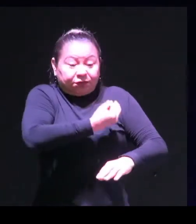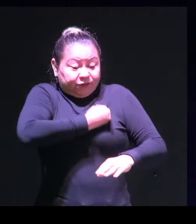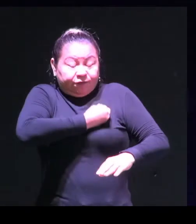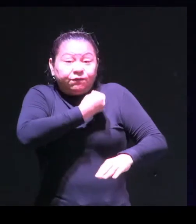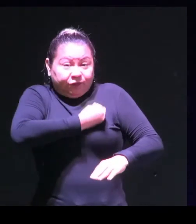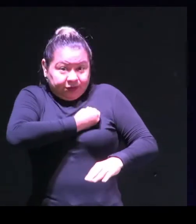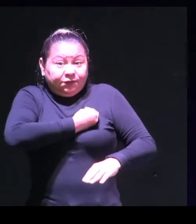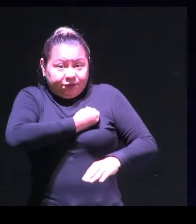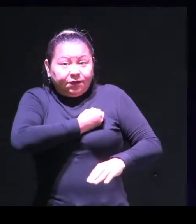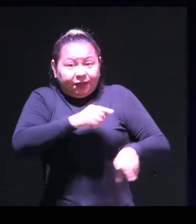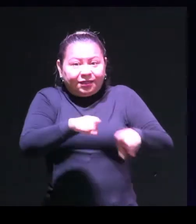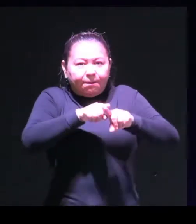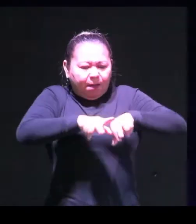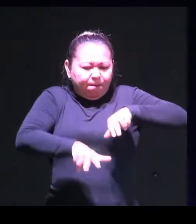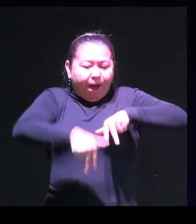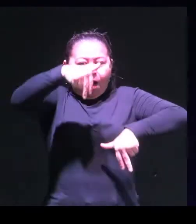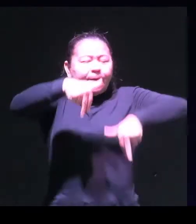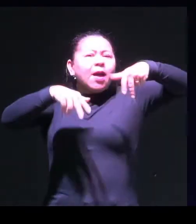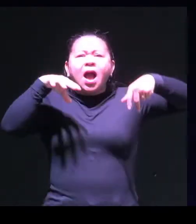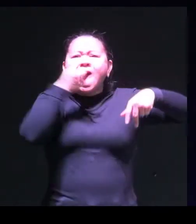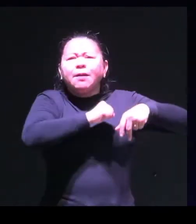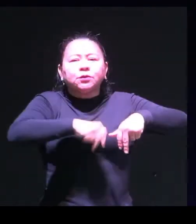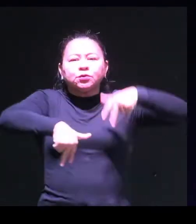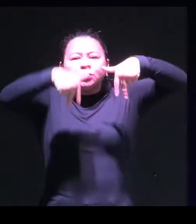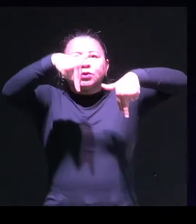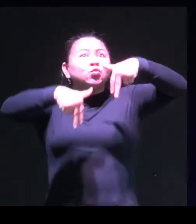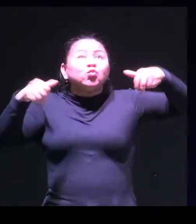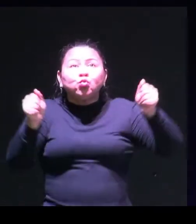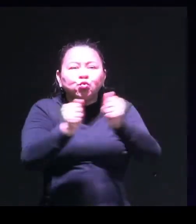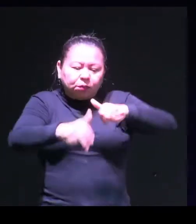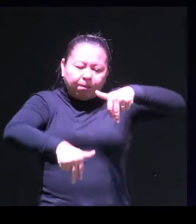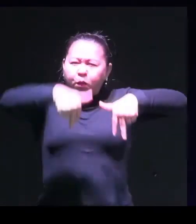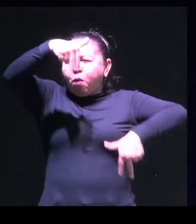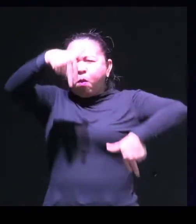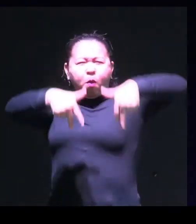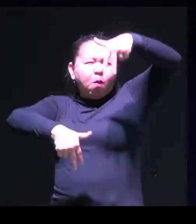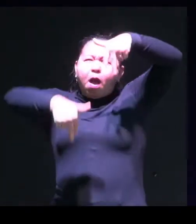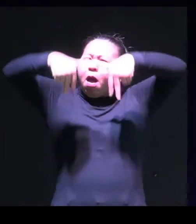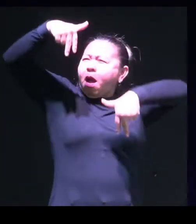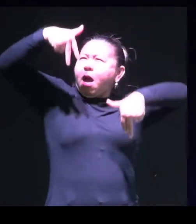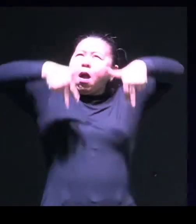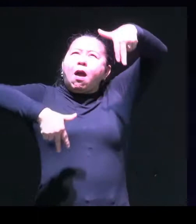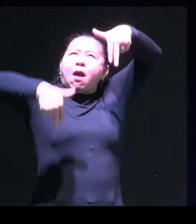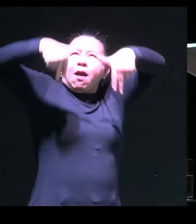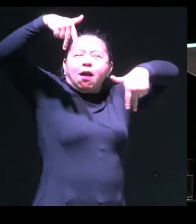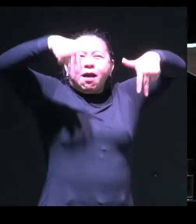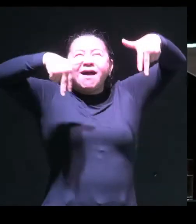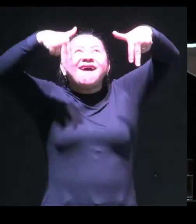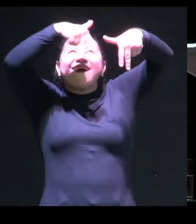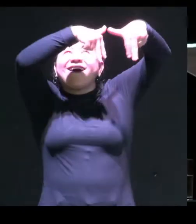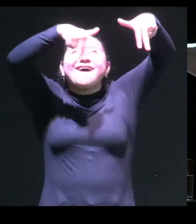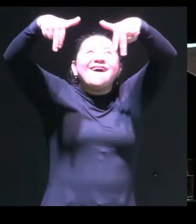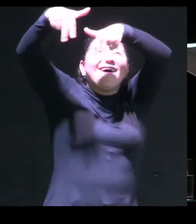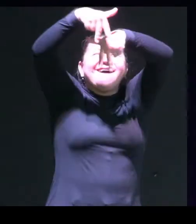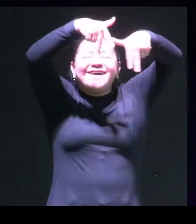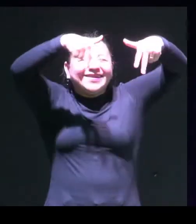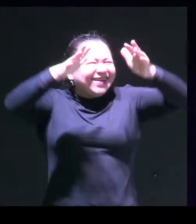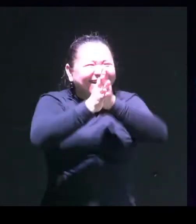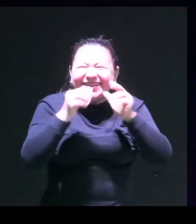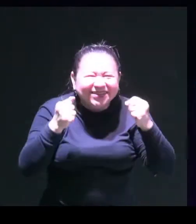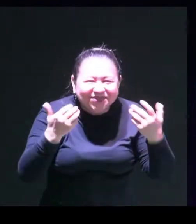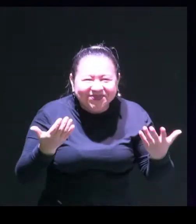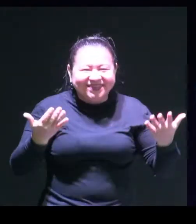que estivermos vivos, seremos arrebatados, a Bíblia diz, juntamente com eles entre nuvens, para o encontro do Senhor nos ares.